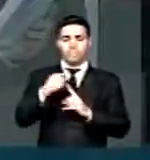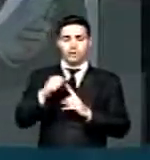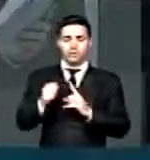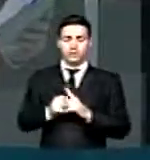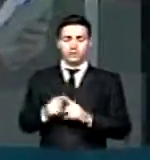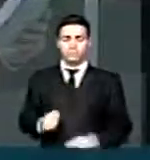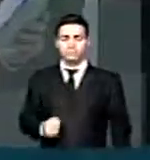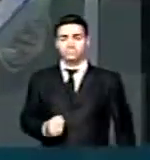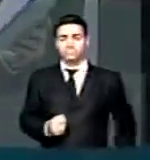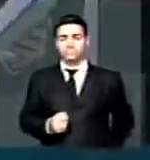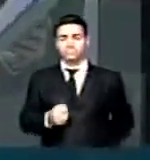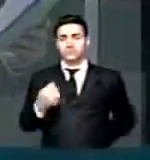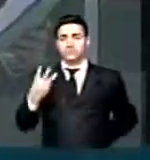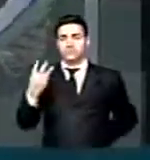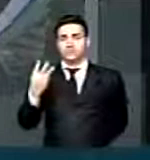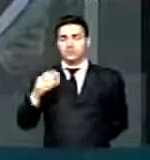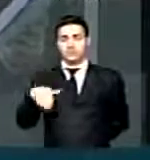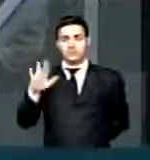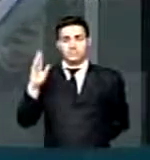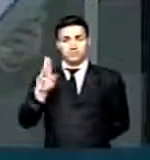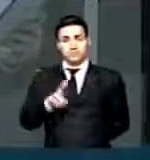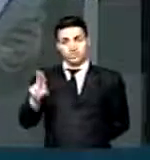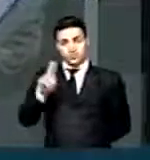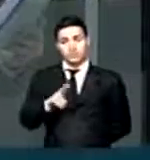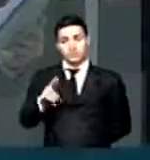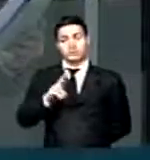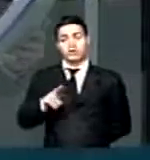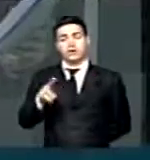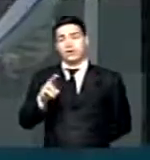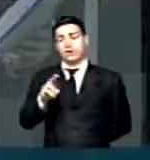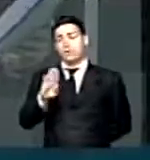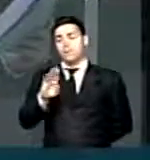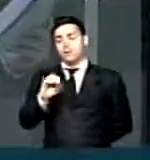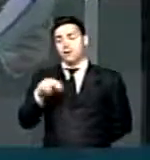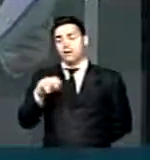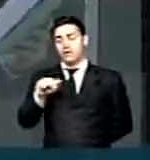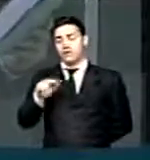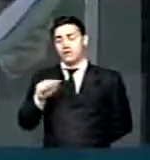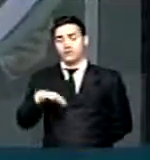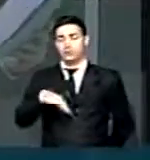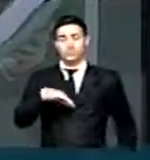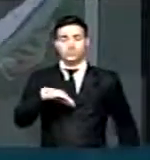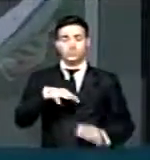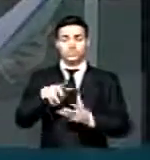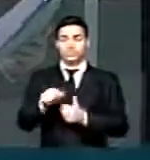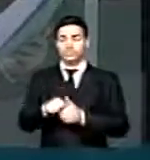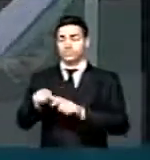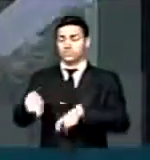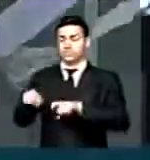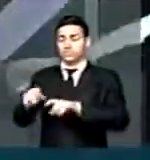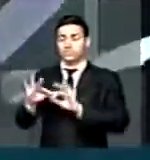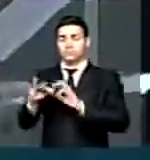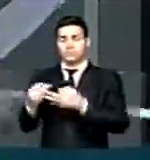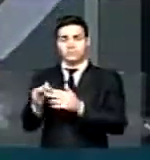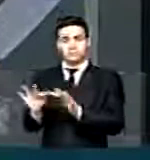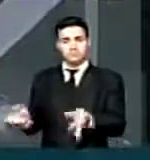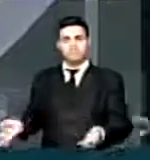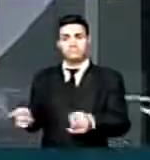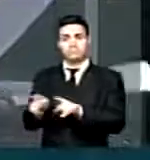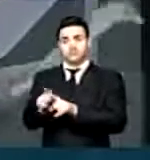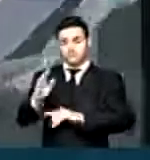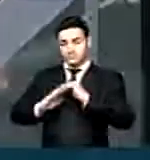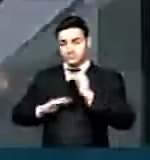regionais, sendo o terceiro maior consumidor da fruta do mundo. O Brasil tem na agricultura familiar a maior parte de sua